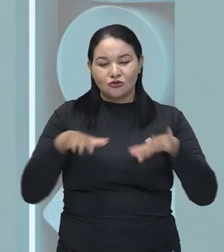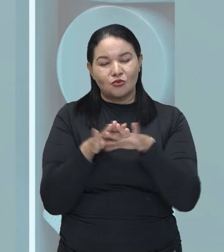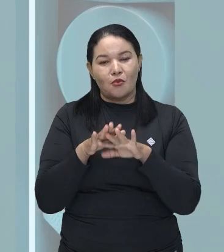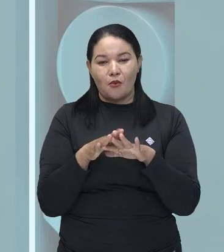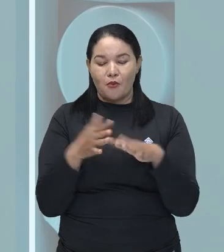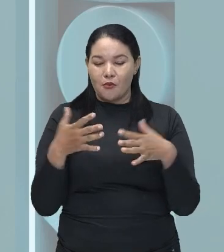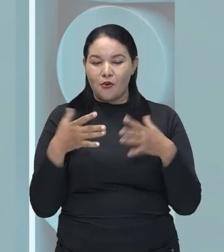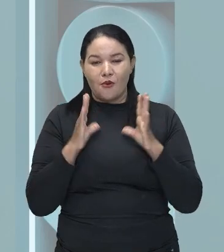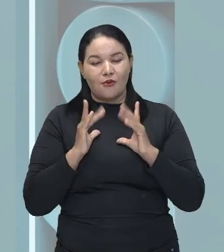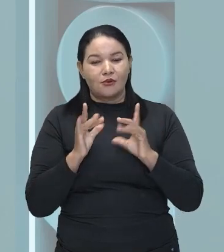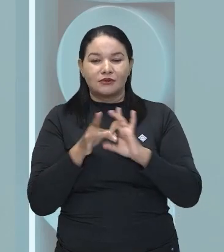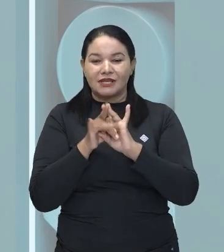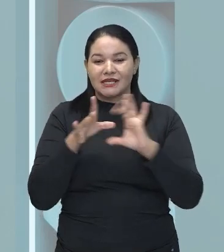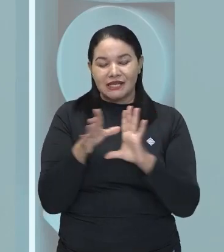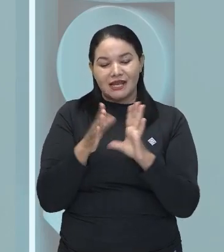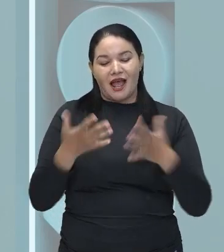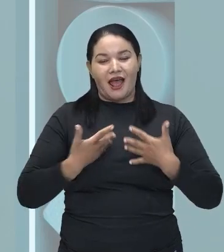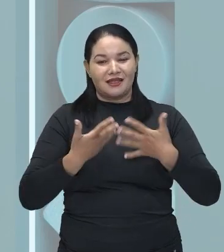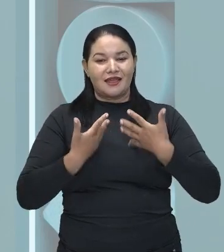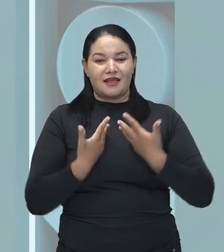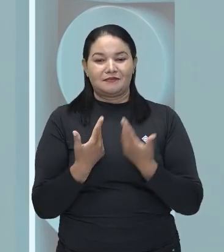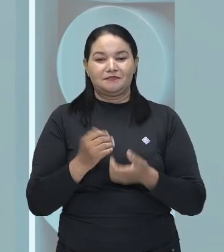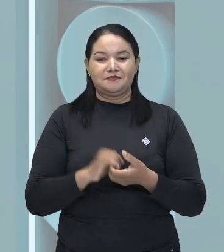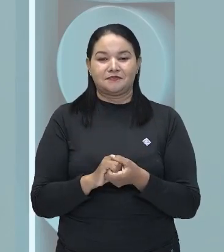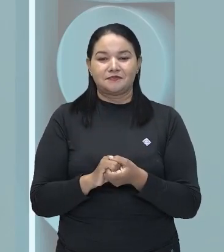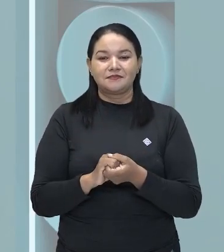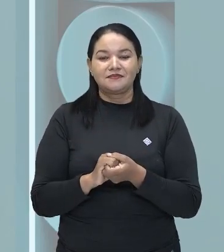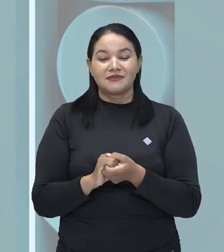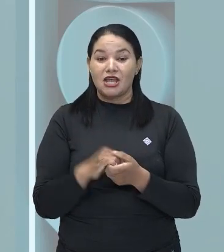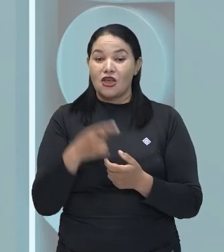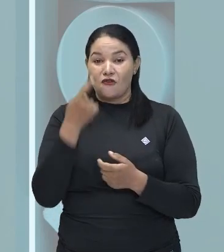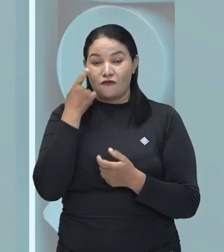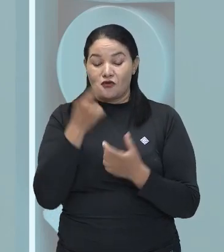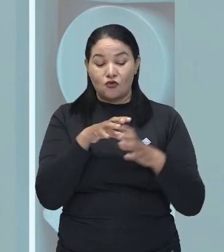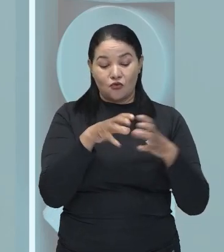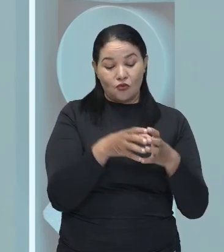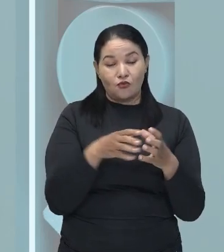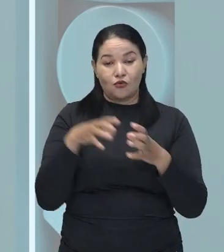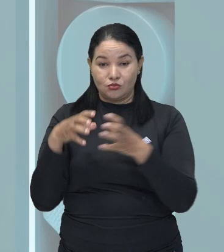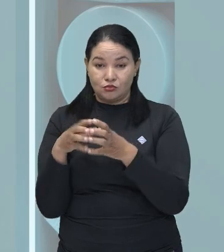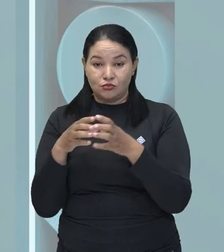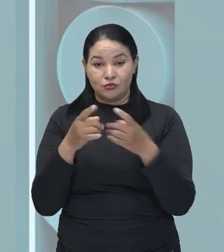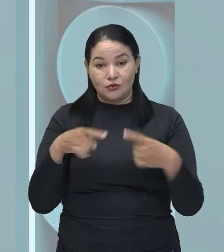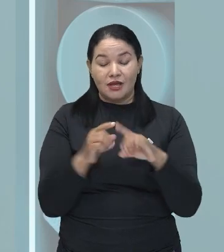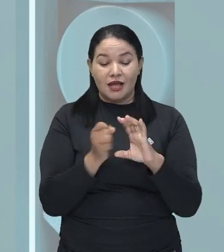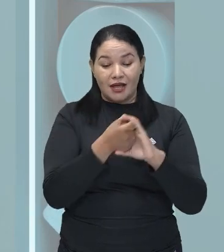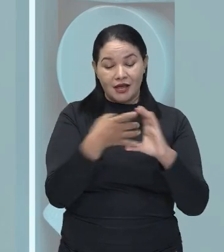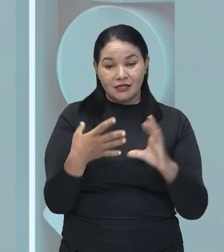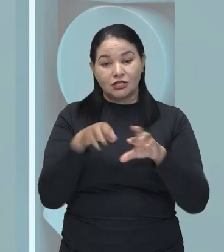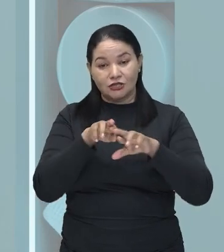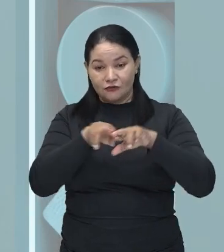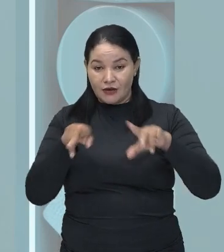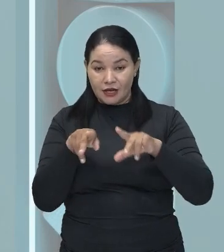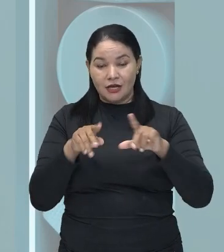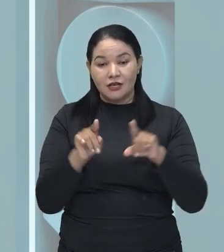muito alegre. Então a gente viu dois movimentos musicais brasileiros que têm características bem distintas, mas que